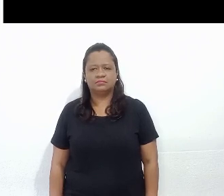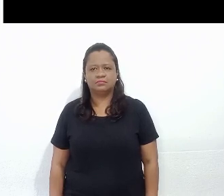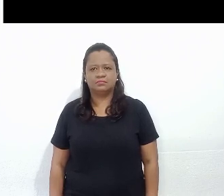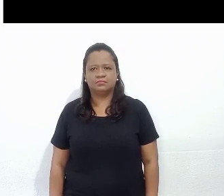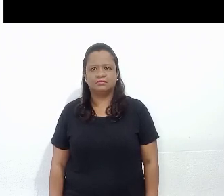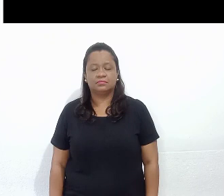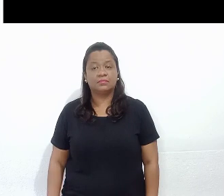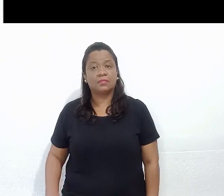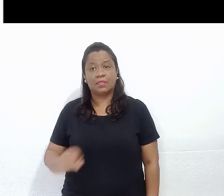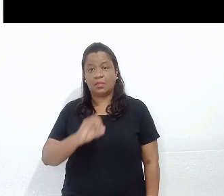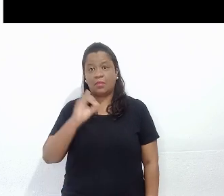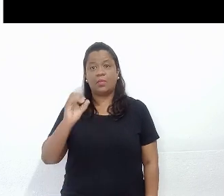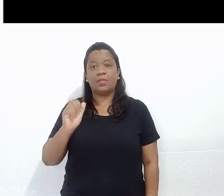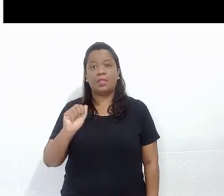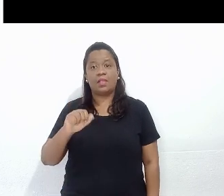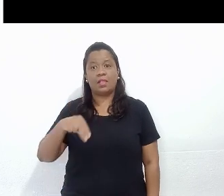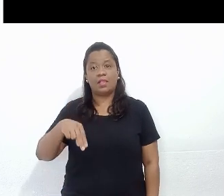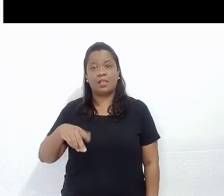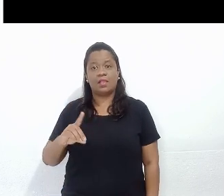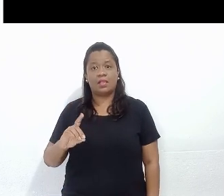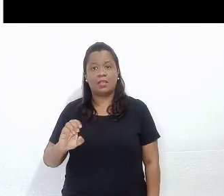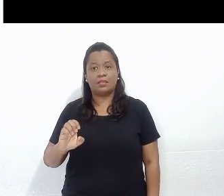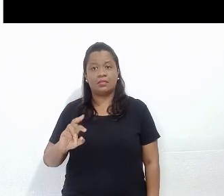Oi, Anderson, bem-vindo.